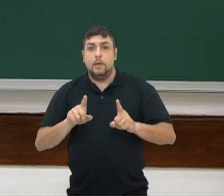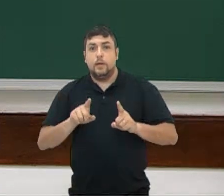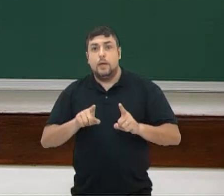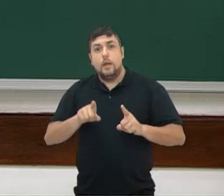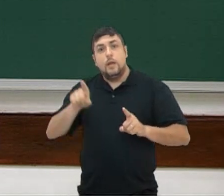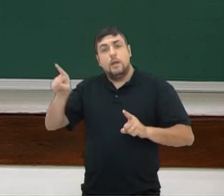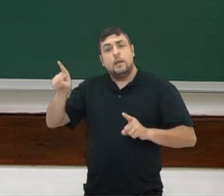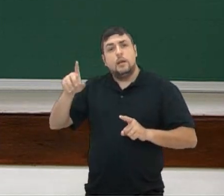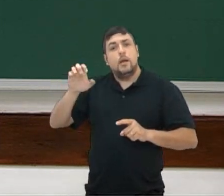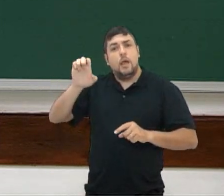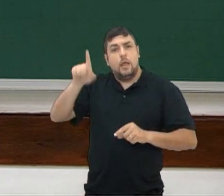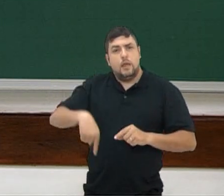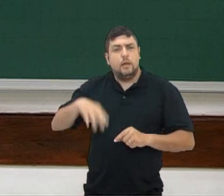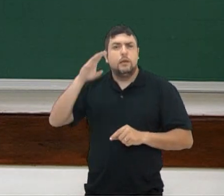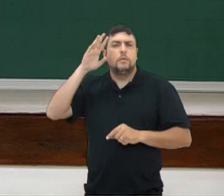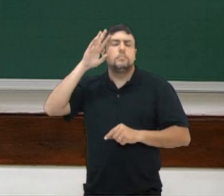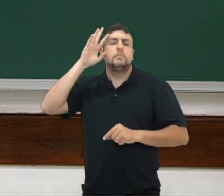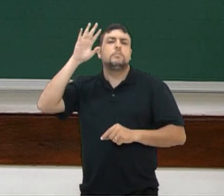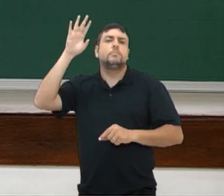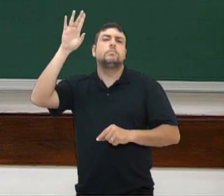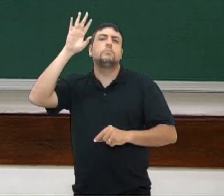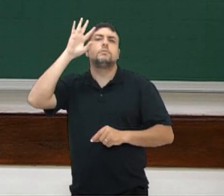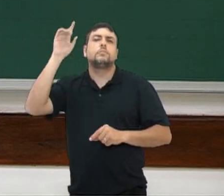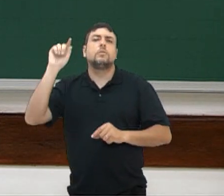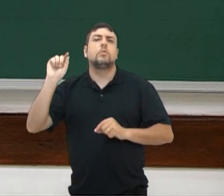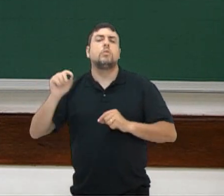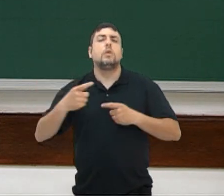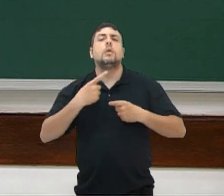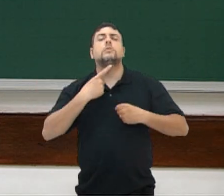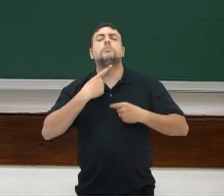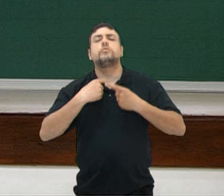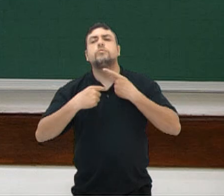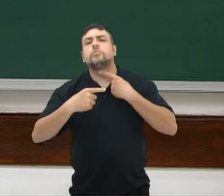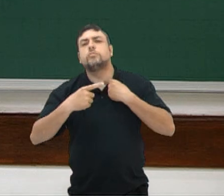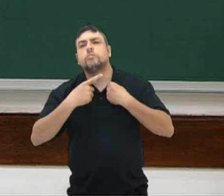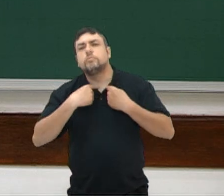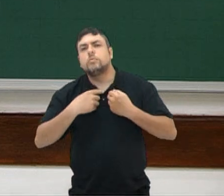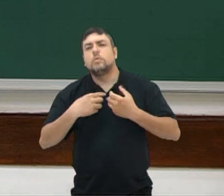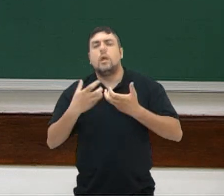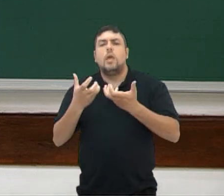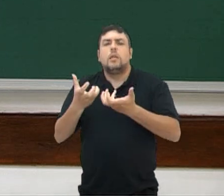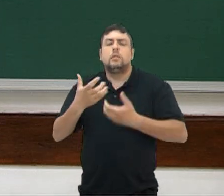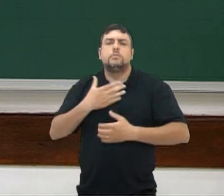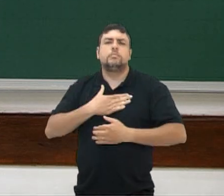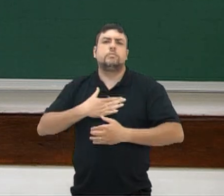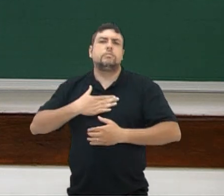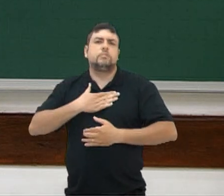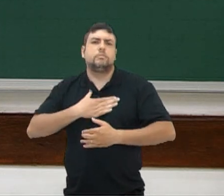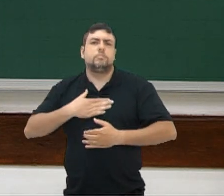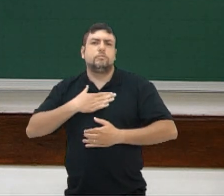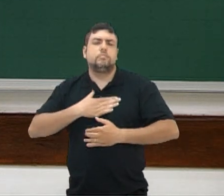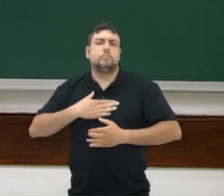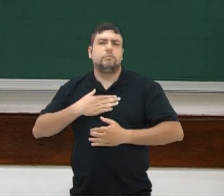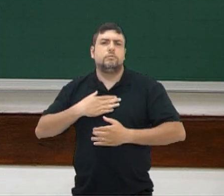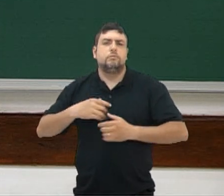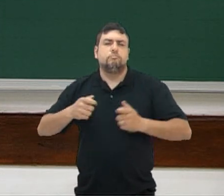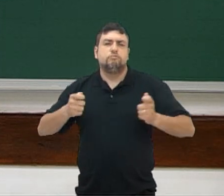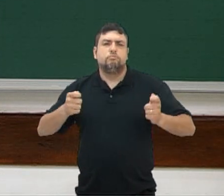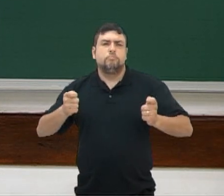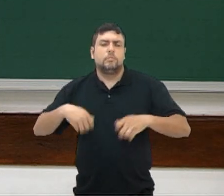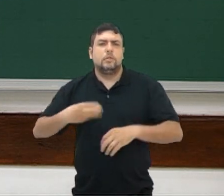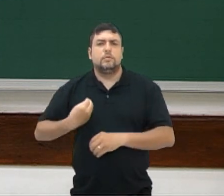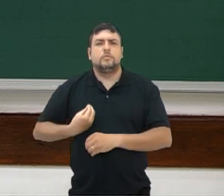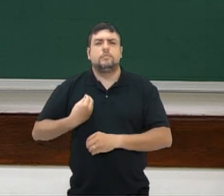construção simbólica dos seus desejos, do lugar onde ele vai conseguir realizar as suas vontades, enfim,